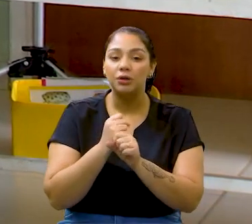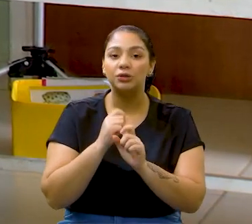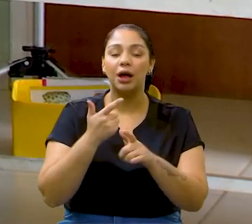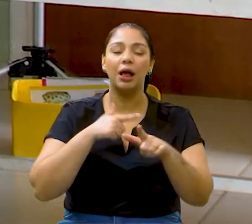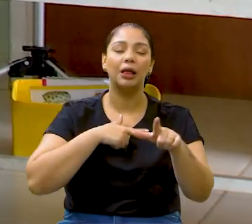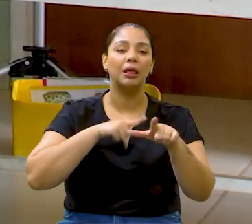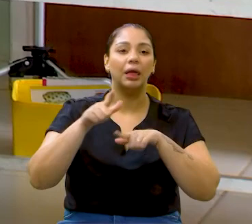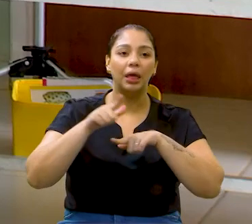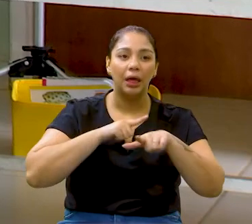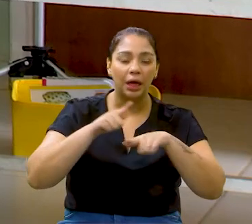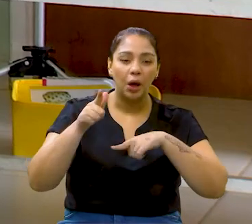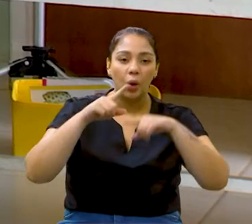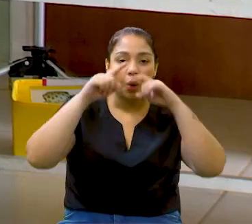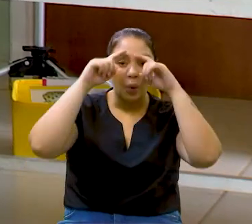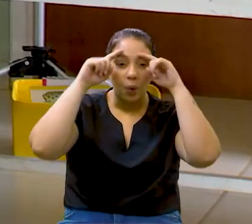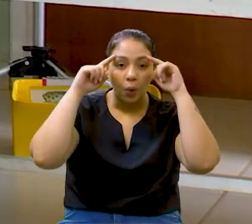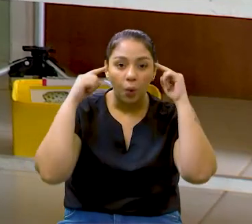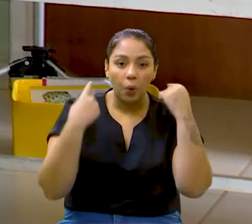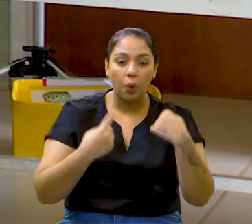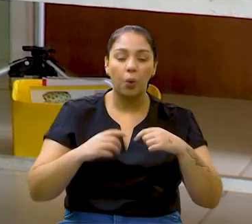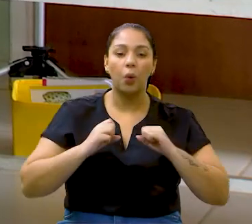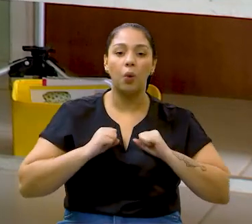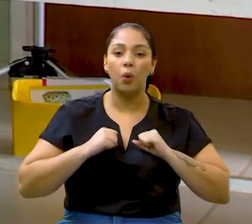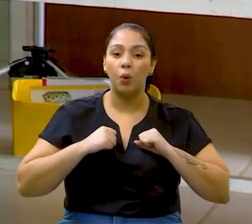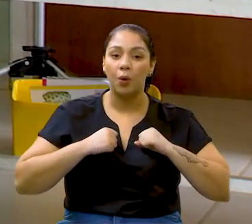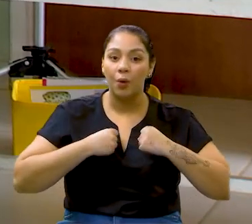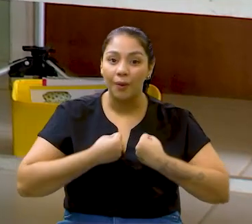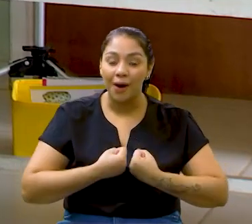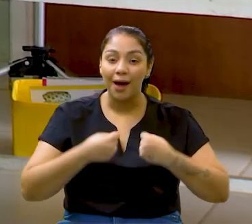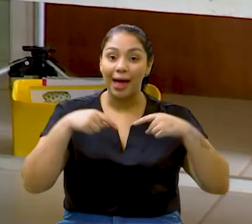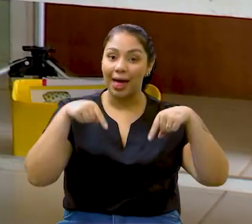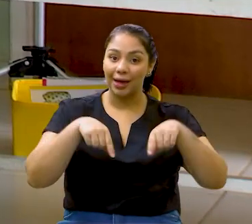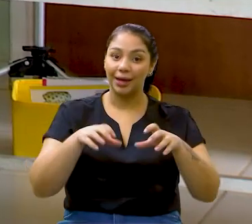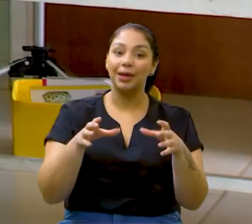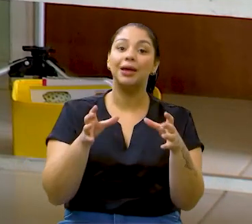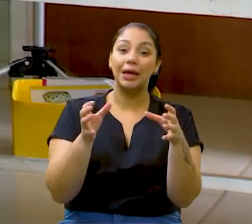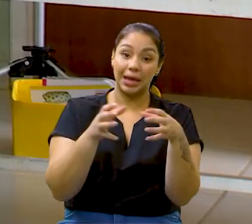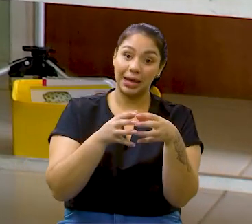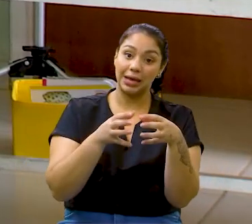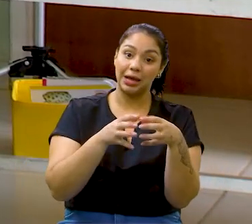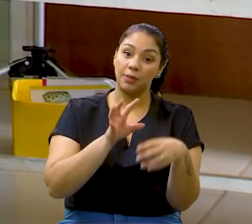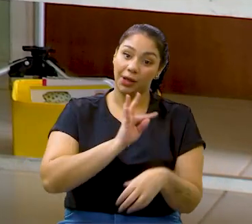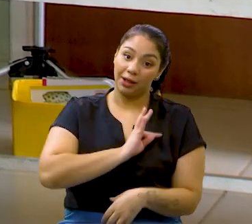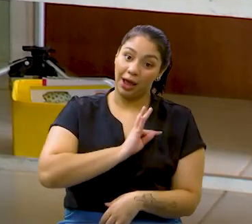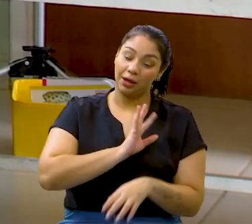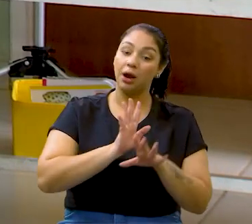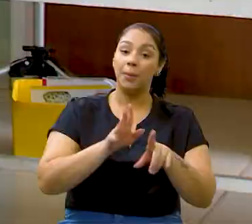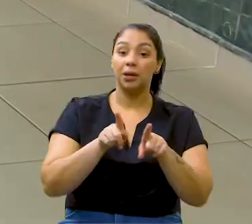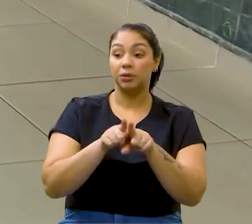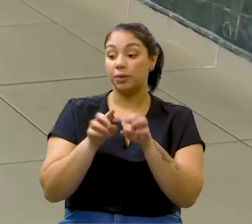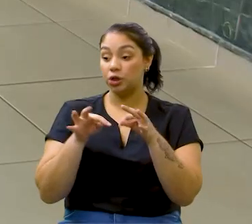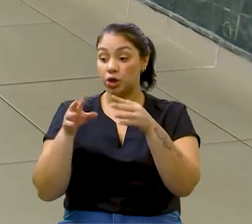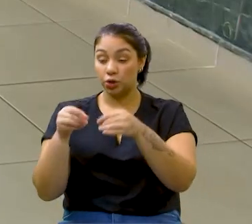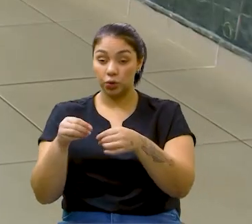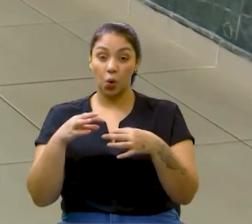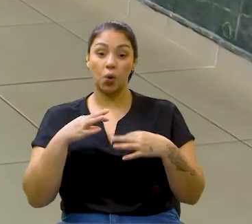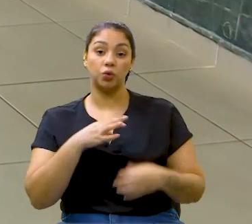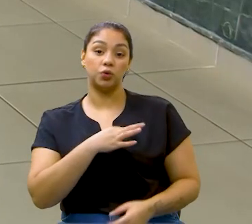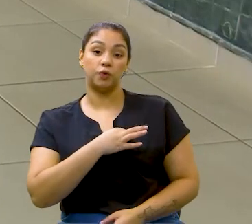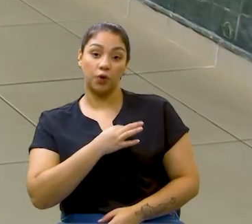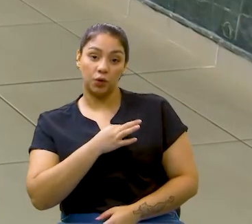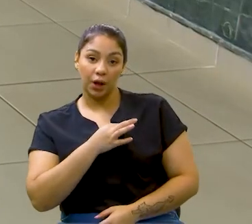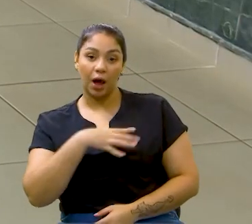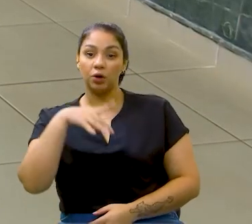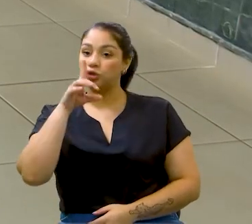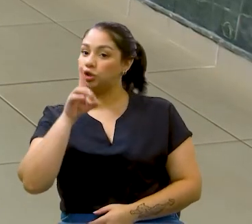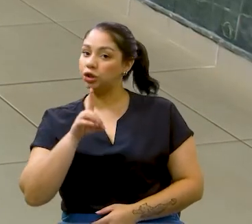muito trabalho, muita dedicação, tanto da equipe técnica como de todos os voluntários e diretores.